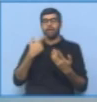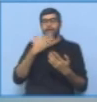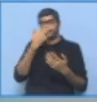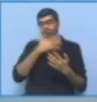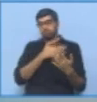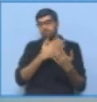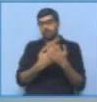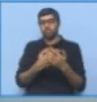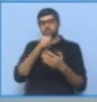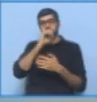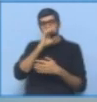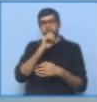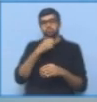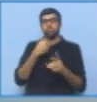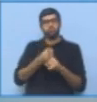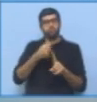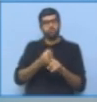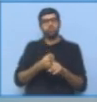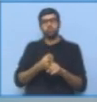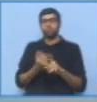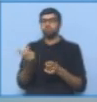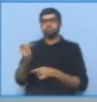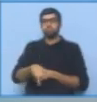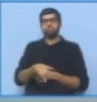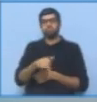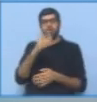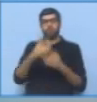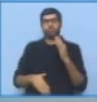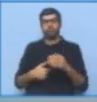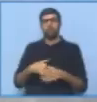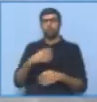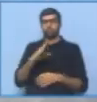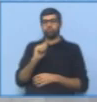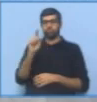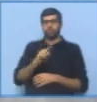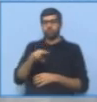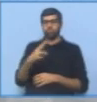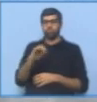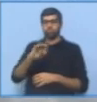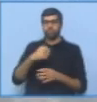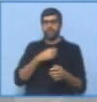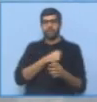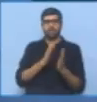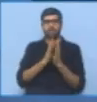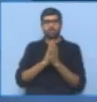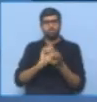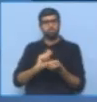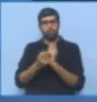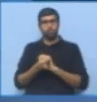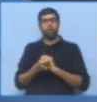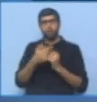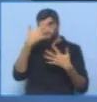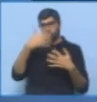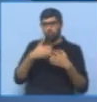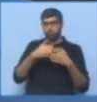pelo próprio desafio que surgiu assim. Mas já não diz, é a Igreja a reinventar-se, não é? Sem dúvida. Eu